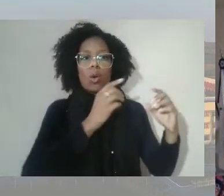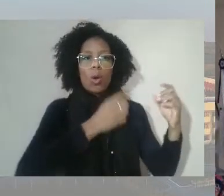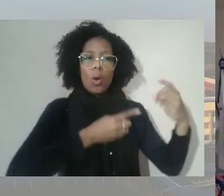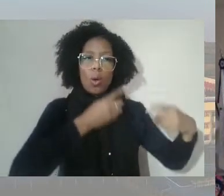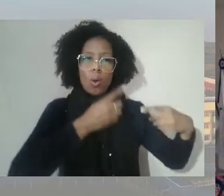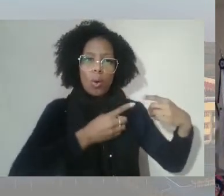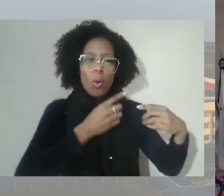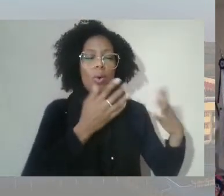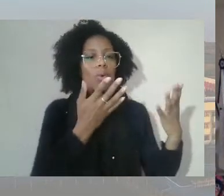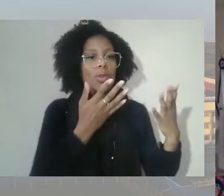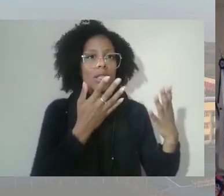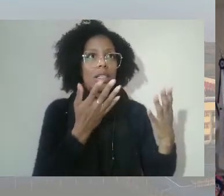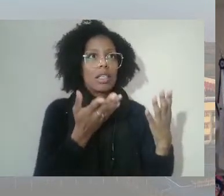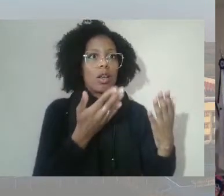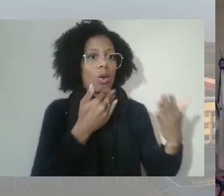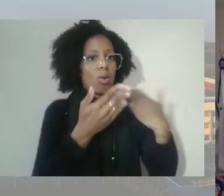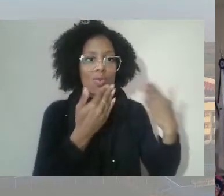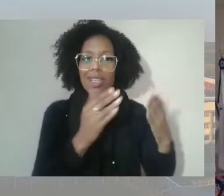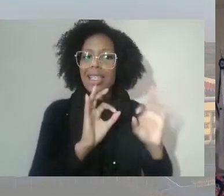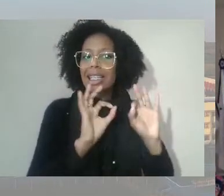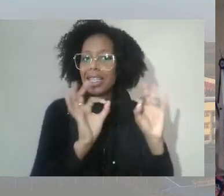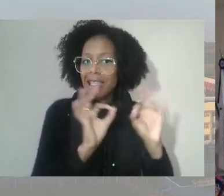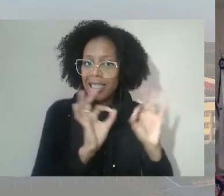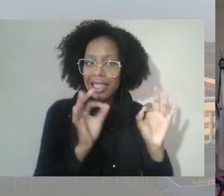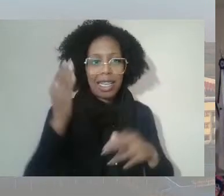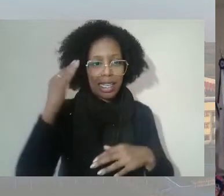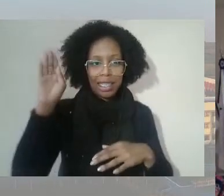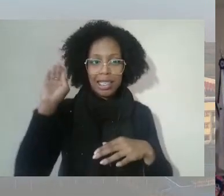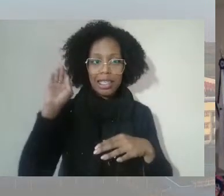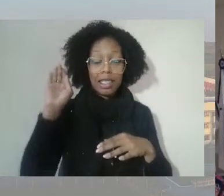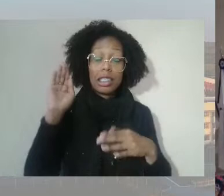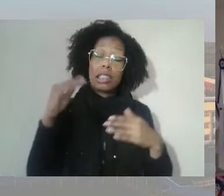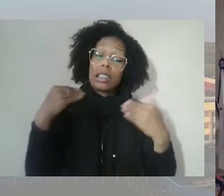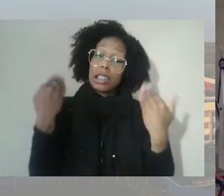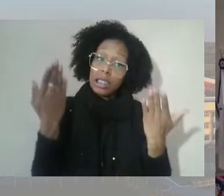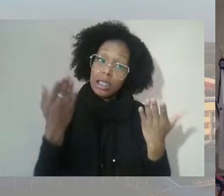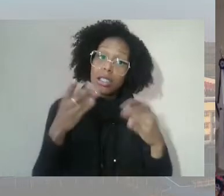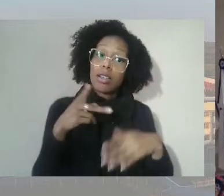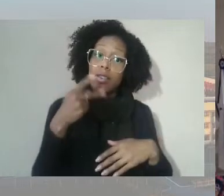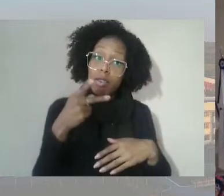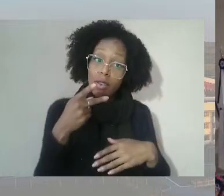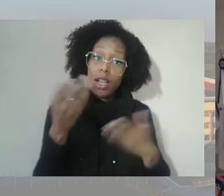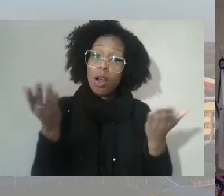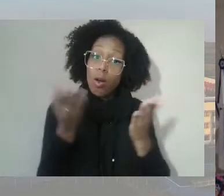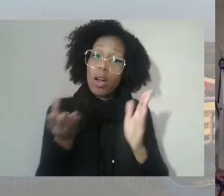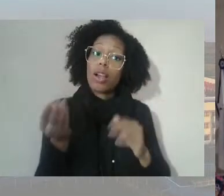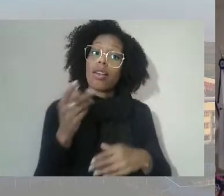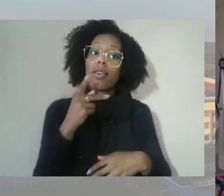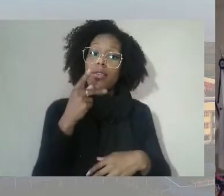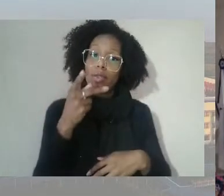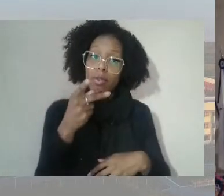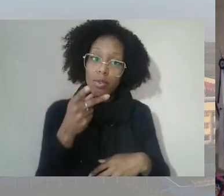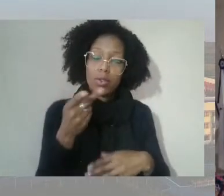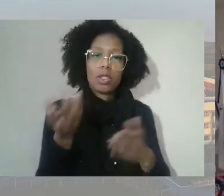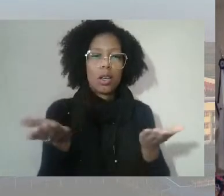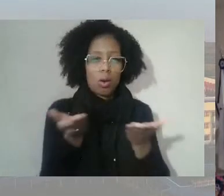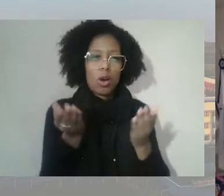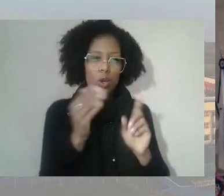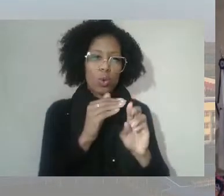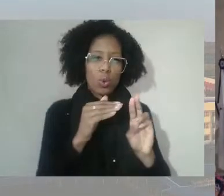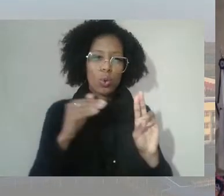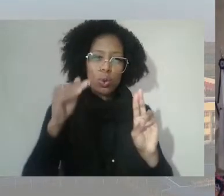acadêmicas, e nesse sentido é importante deixar registrado nessa sessão do Consune, né,